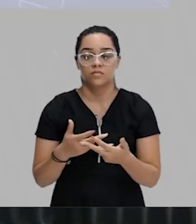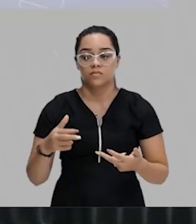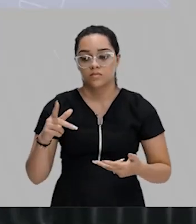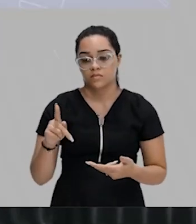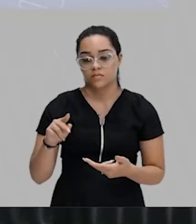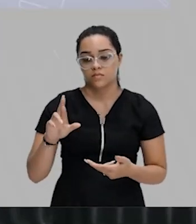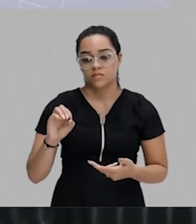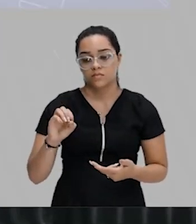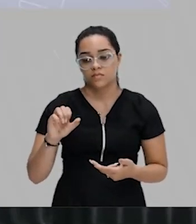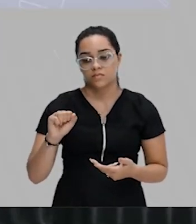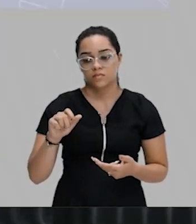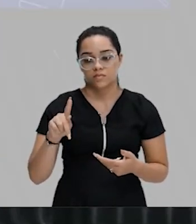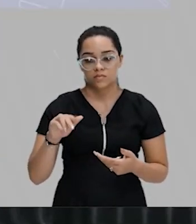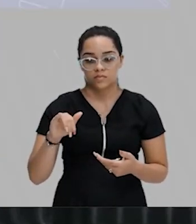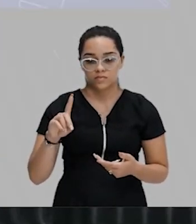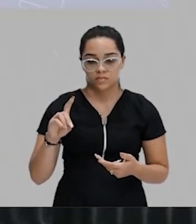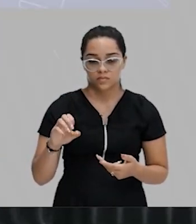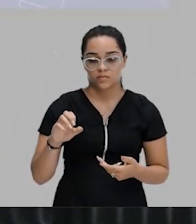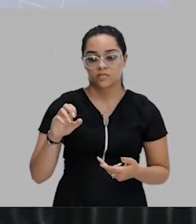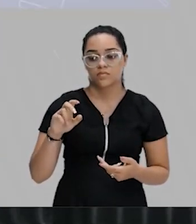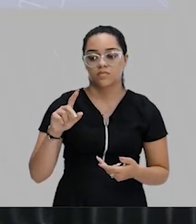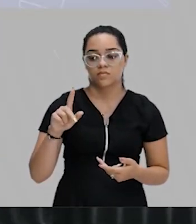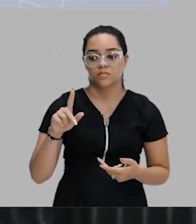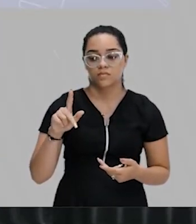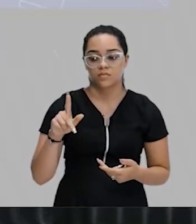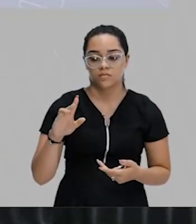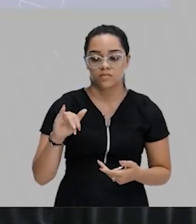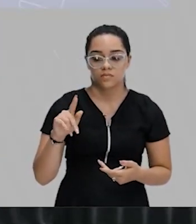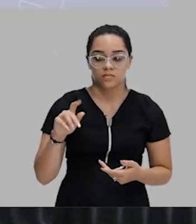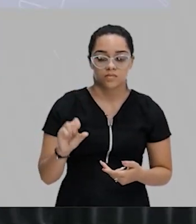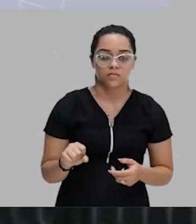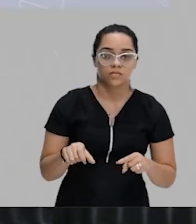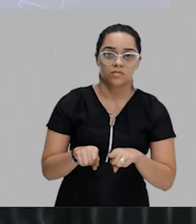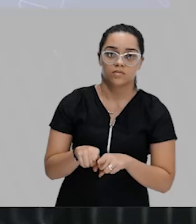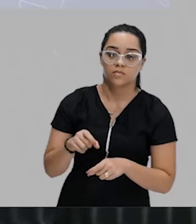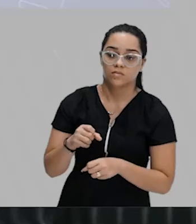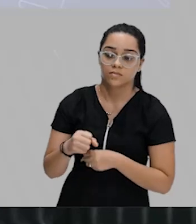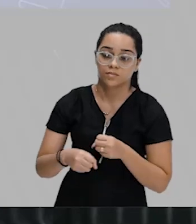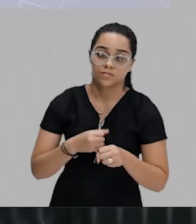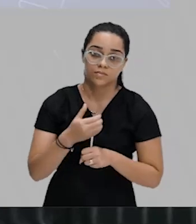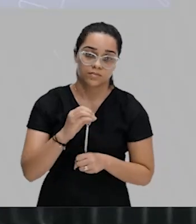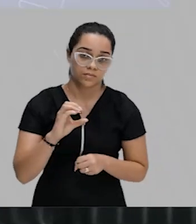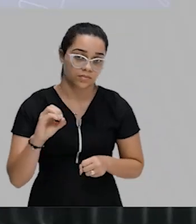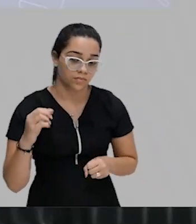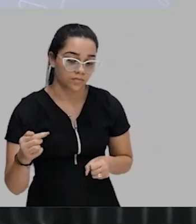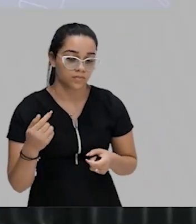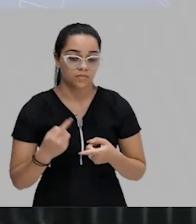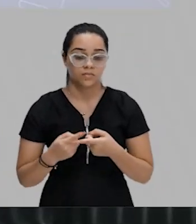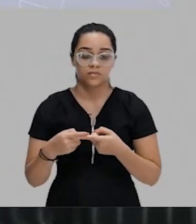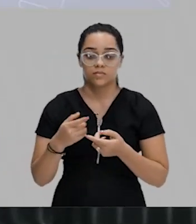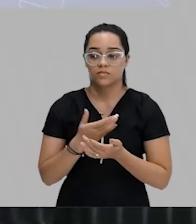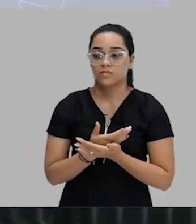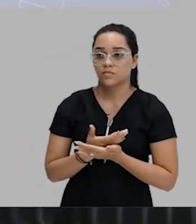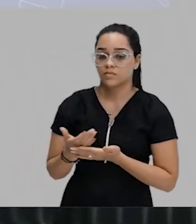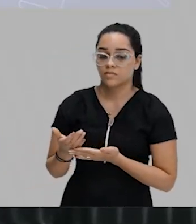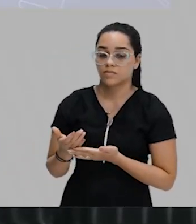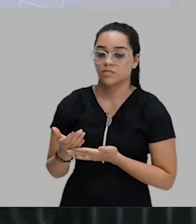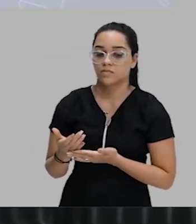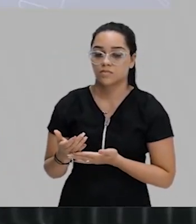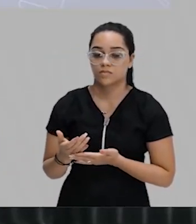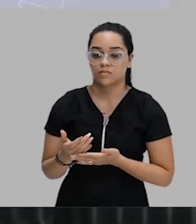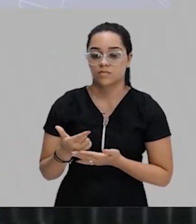prosperidade. PIBs elevados, pelo menos até o final de 2007. Porque a partir do início